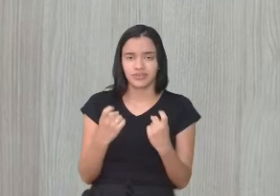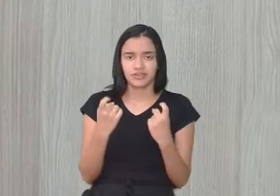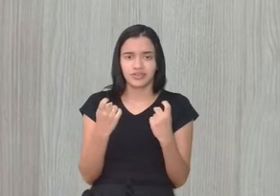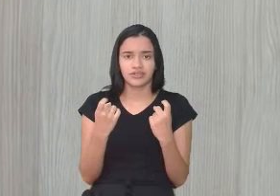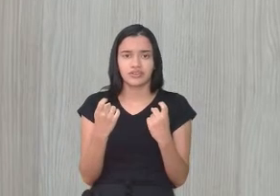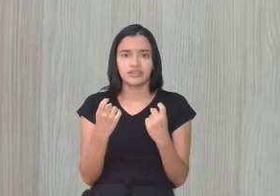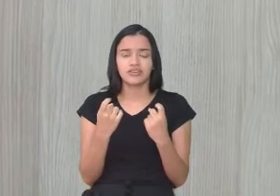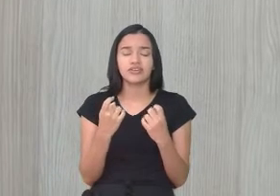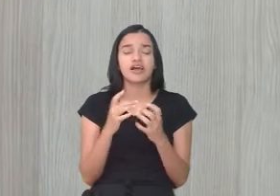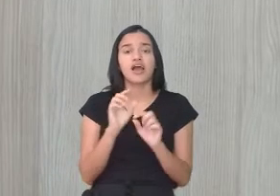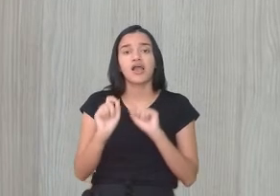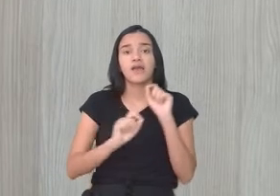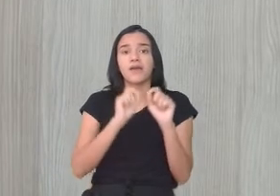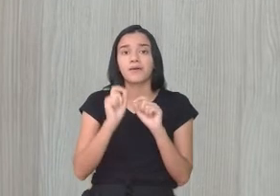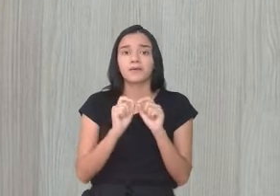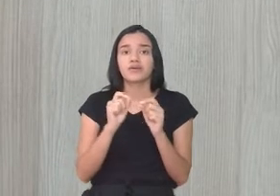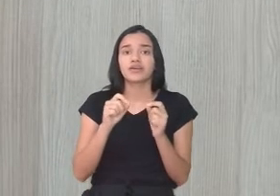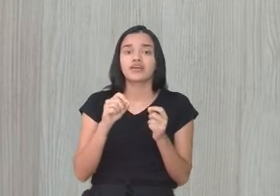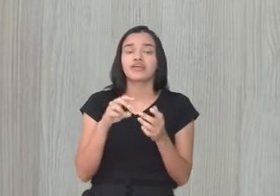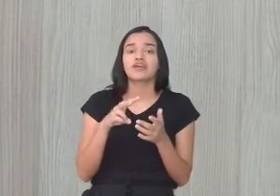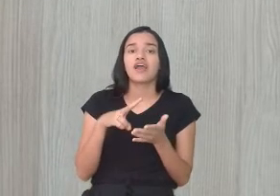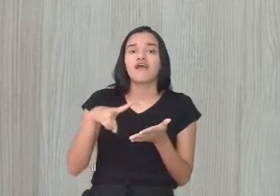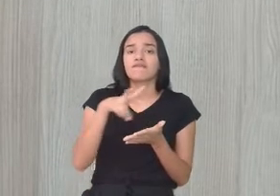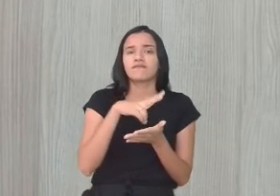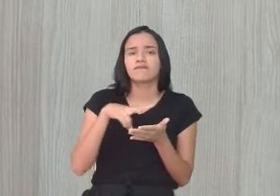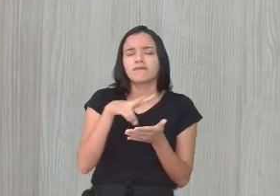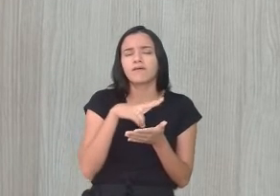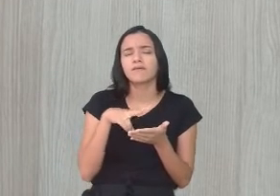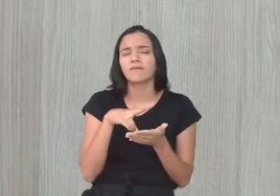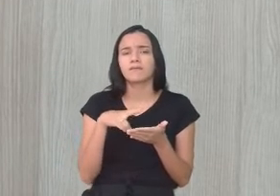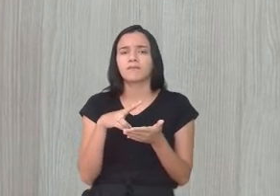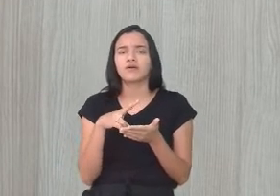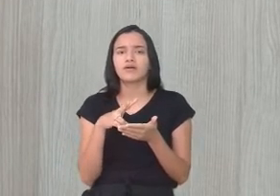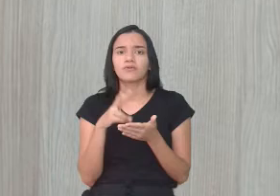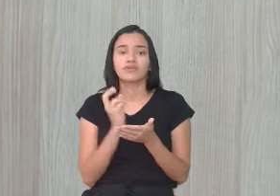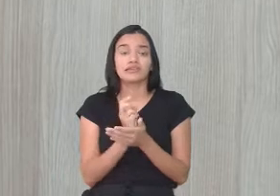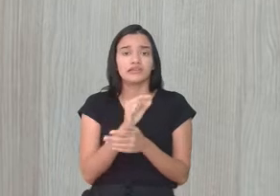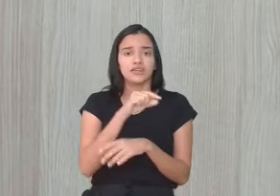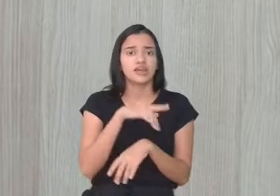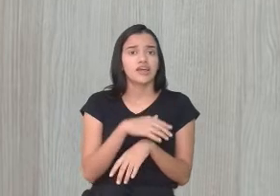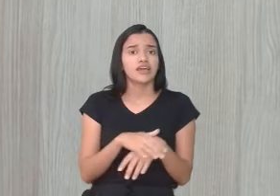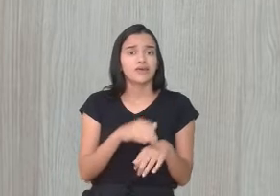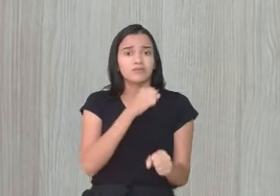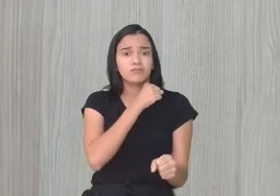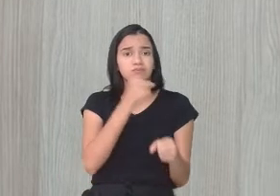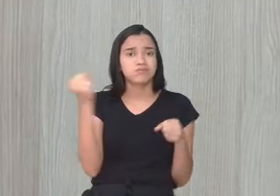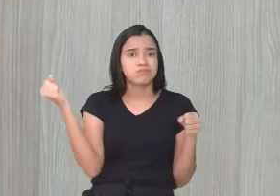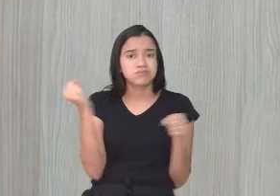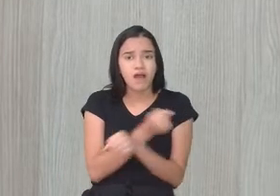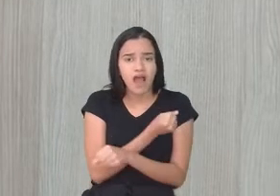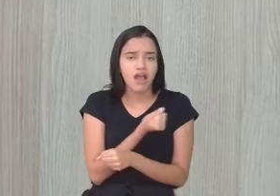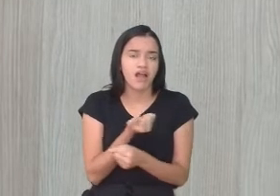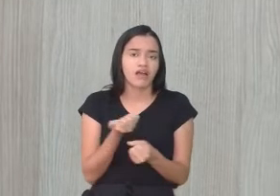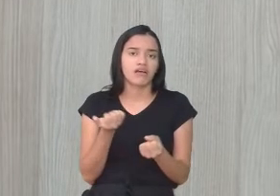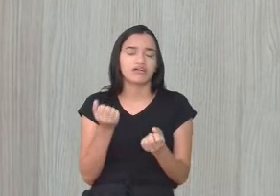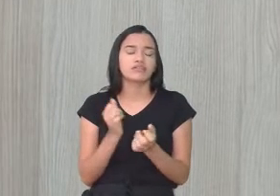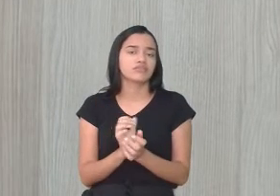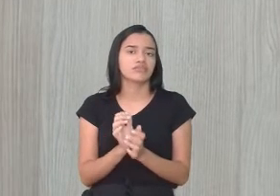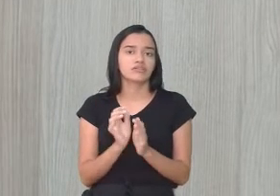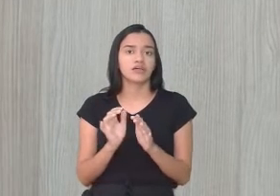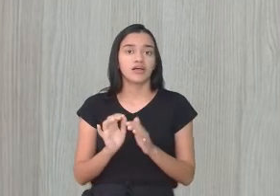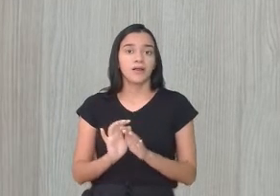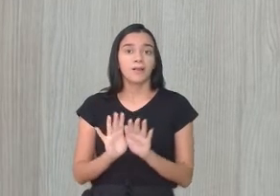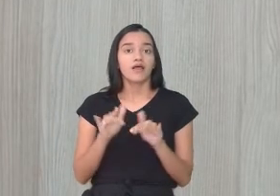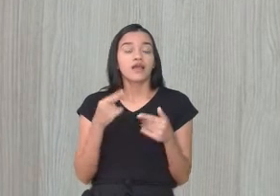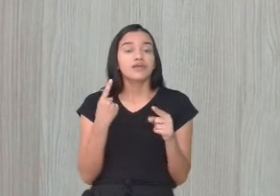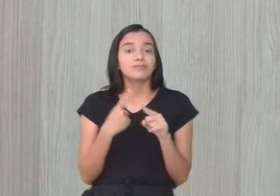é verbal. E da verbal chega a violência física e muitas vezes a tirar a vida. Então, não vamos deixar chegar na violência